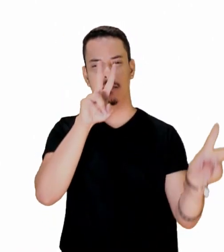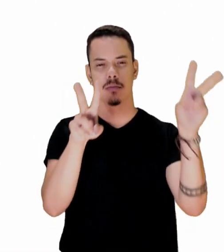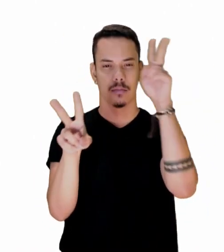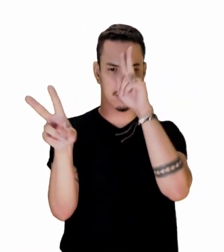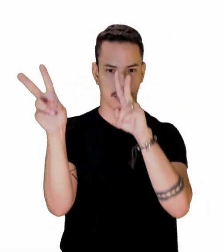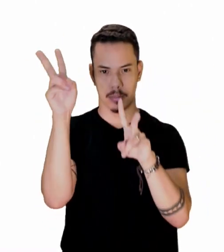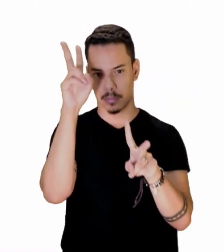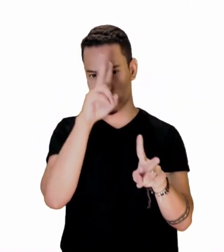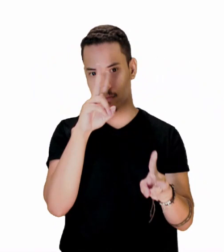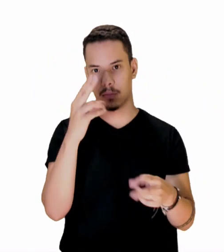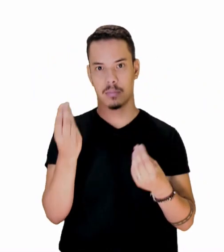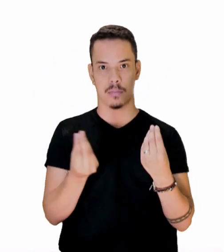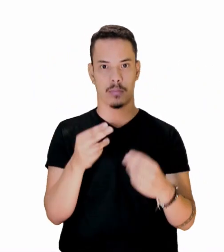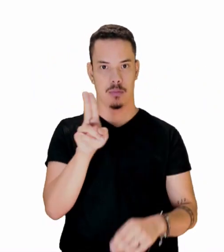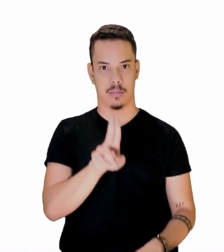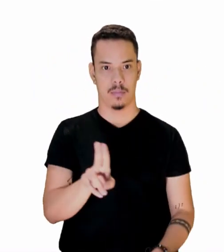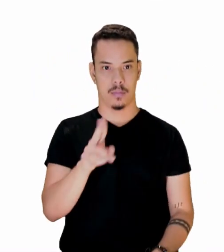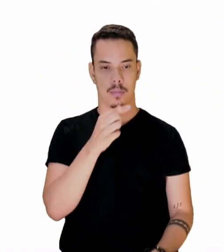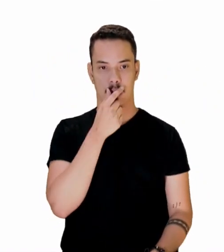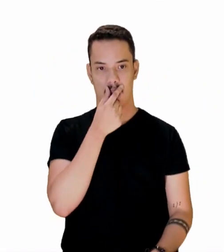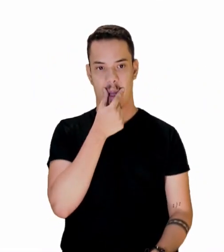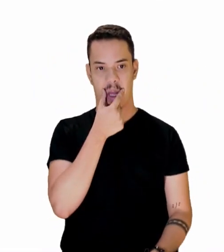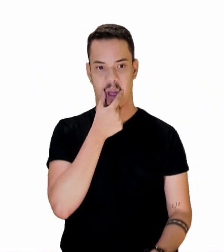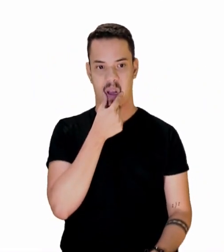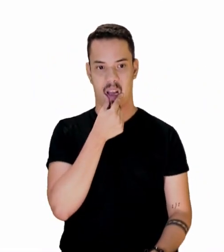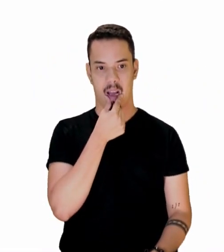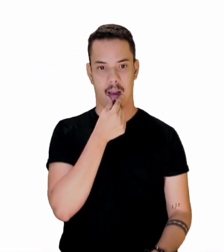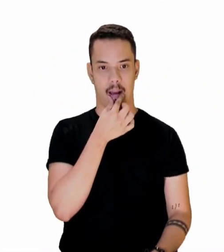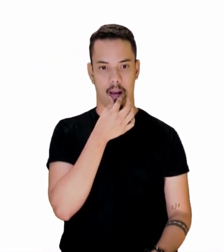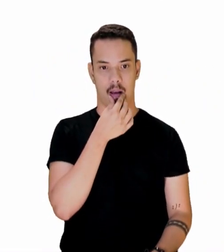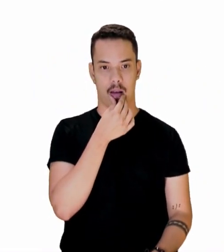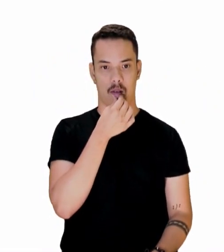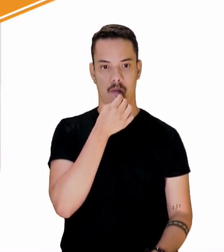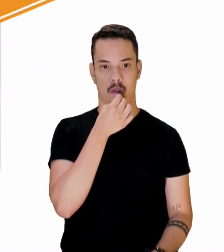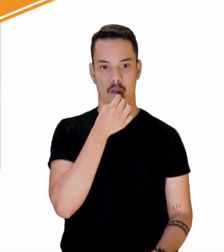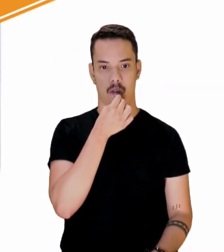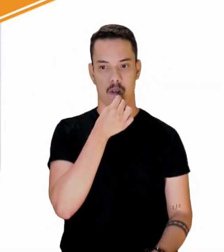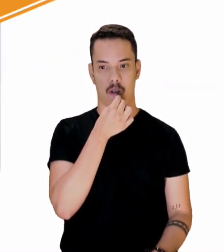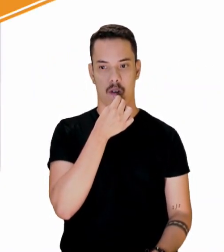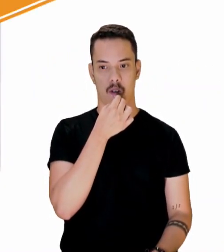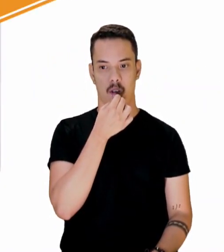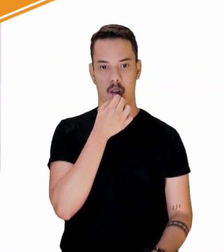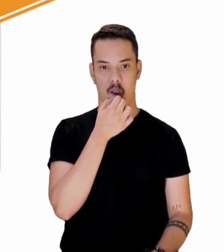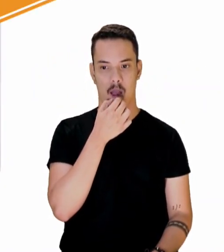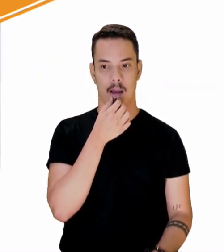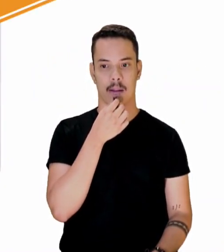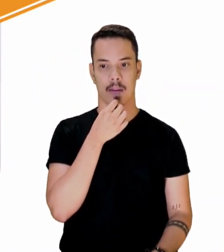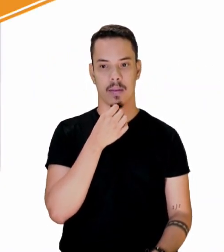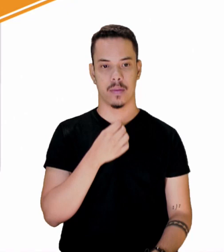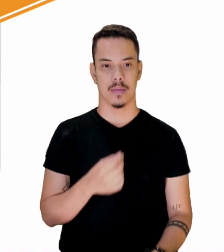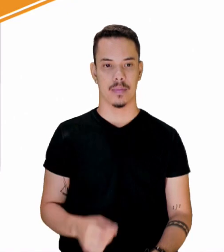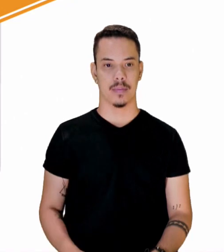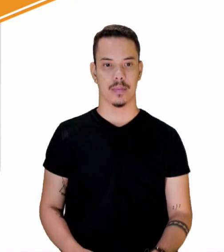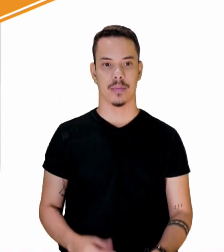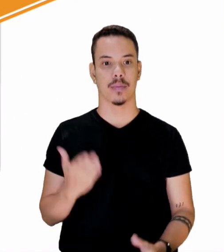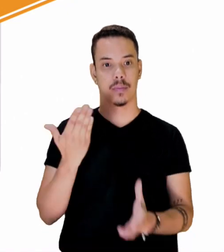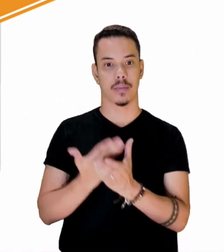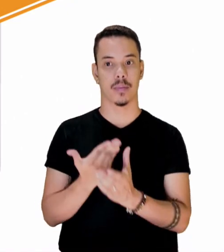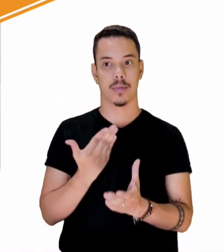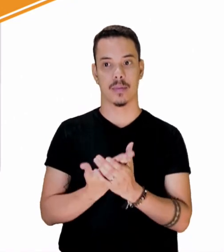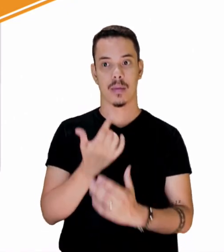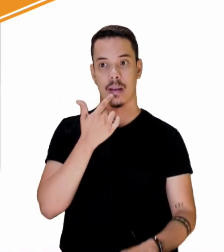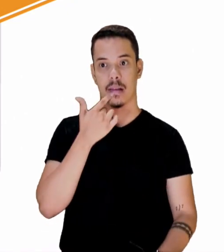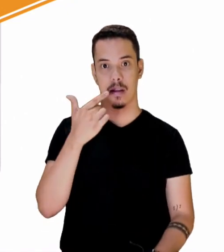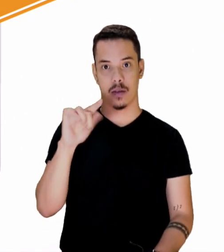você usa no dia a dia. Beleza? Então vamos lá, amado. Chegando aqui quem? O estudo da